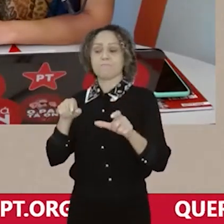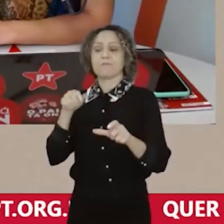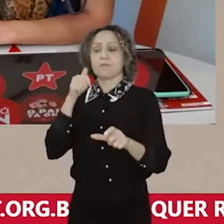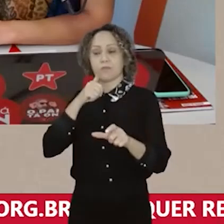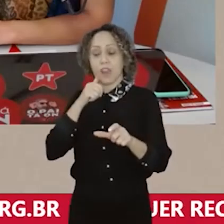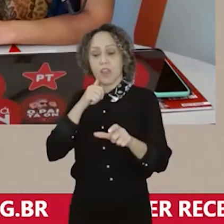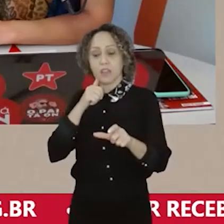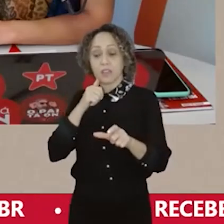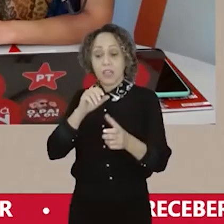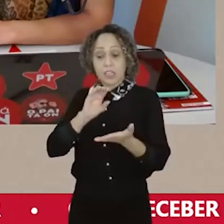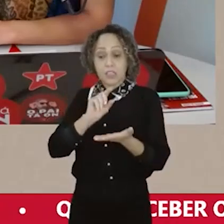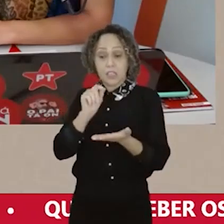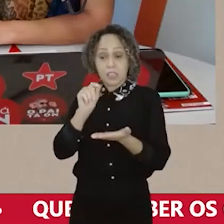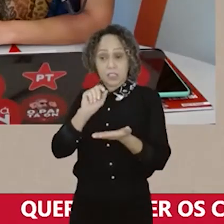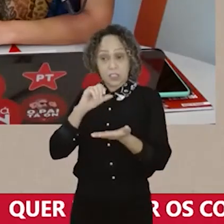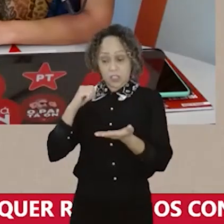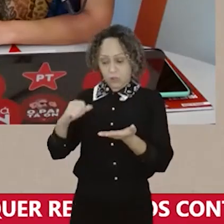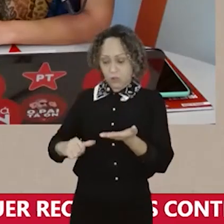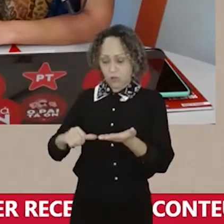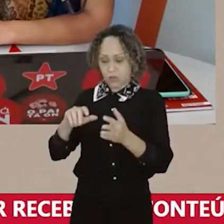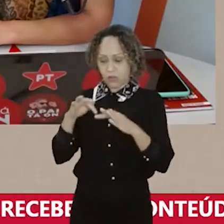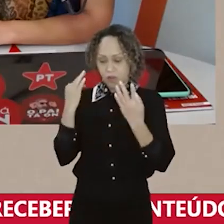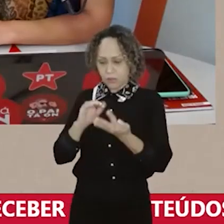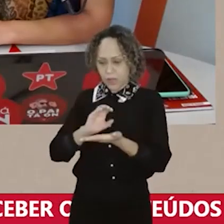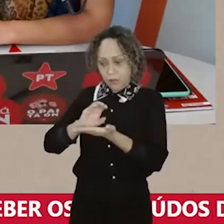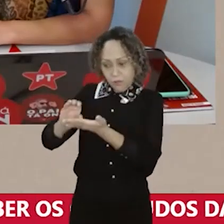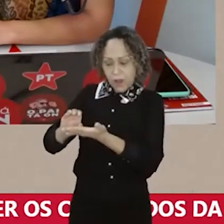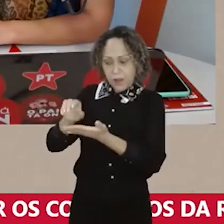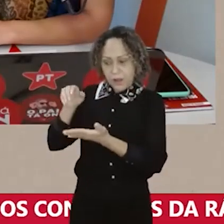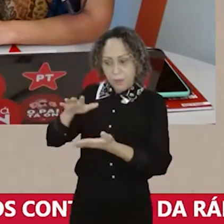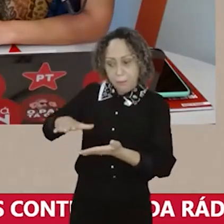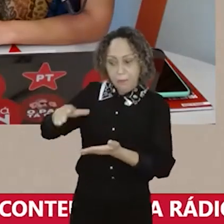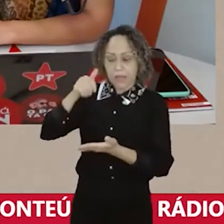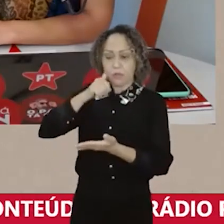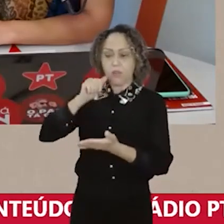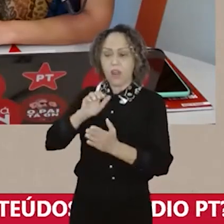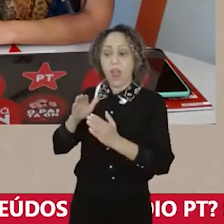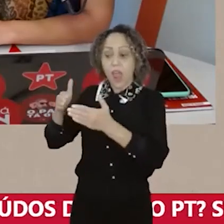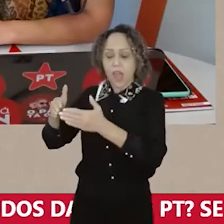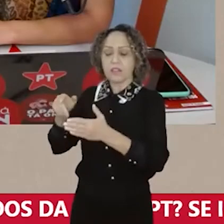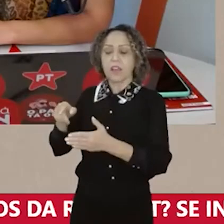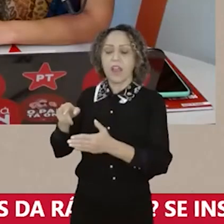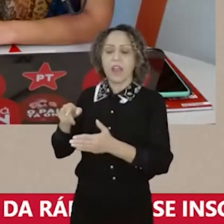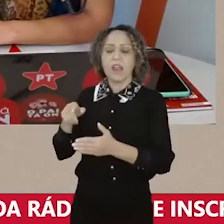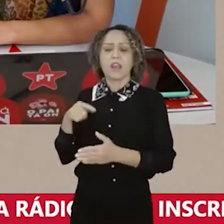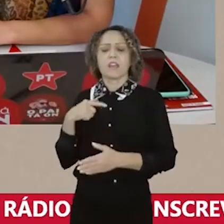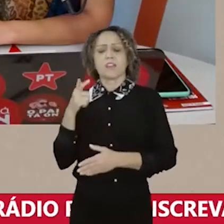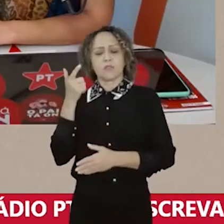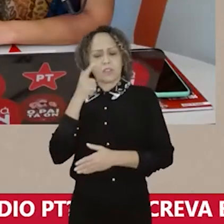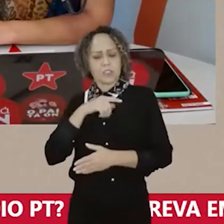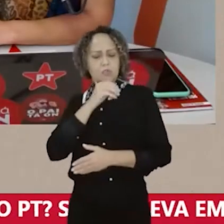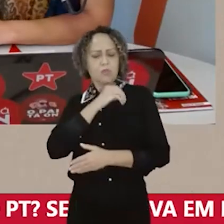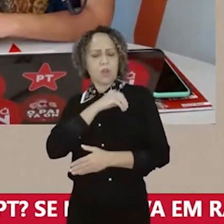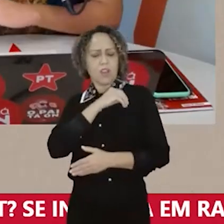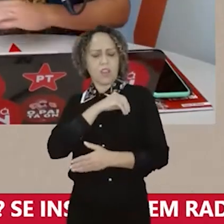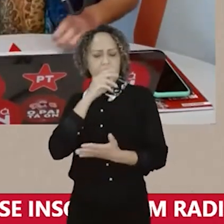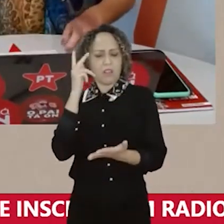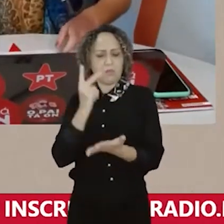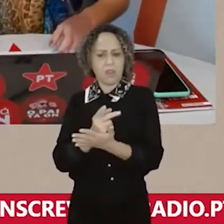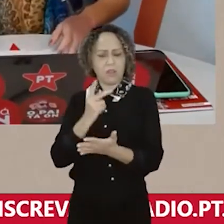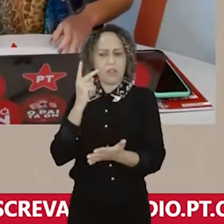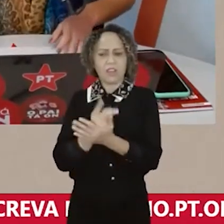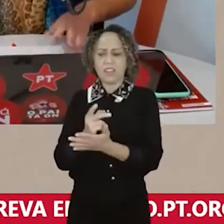vai para as mulheres, prioritariamente para as mulheres, ela passa a ter acesso a uma renda permanente que lhe